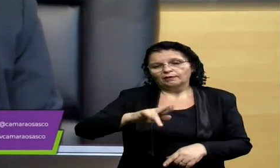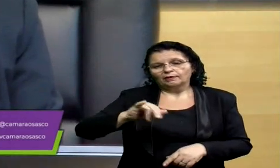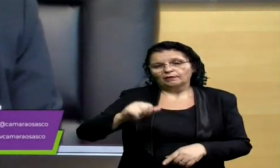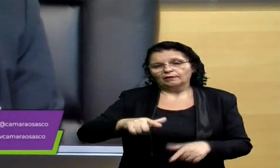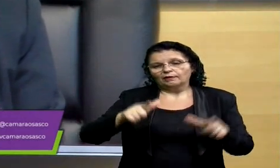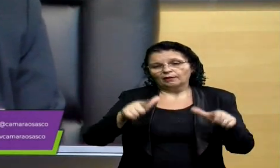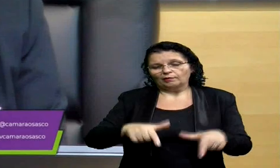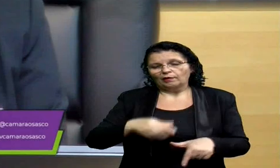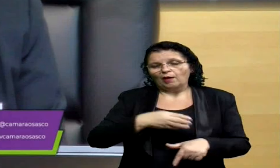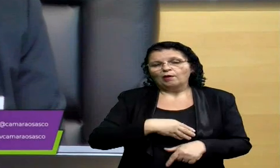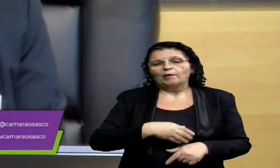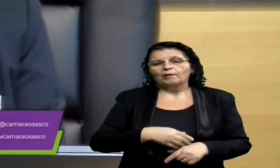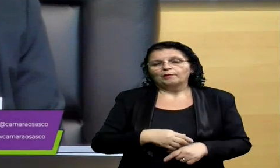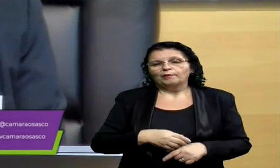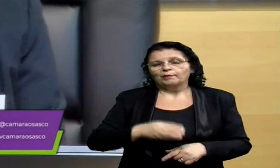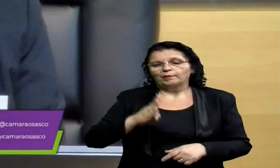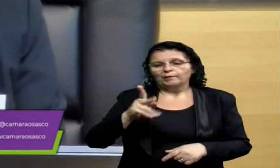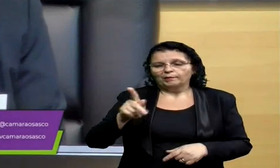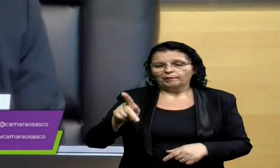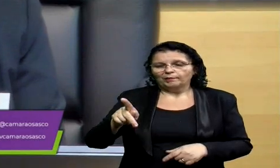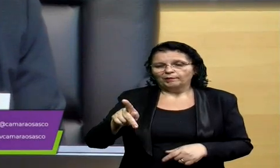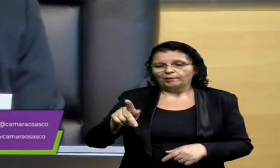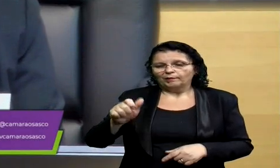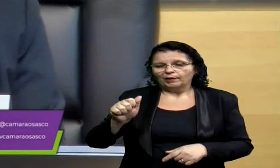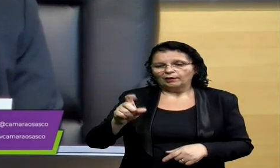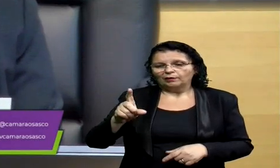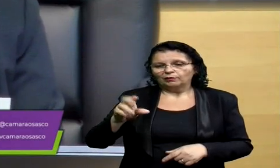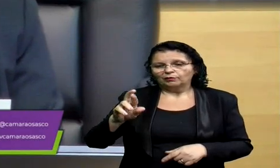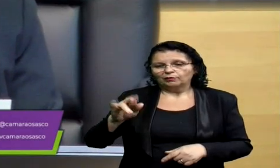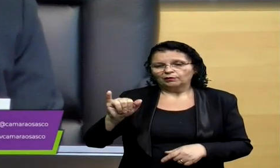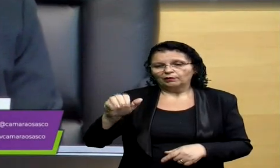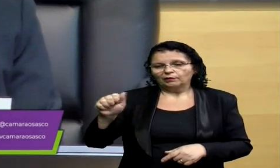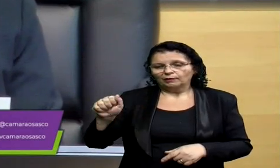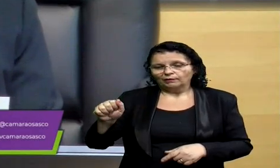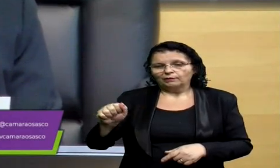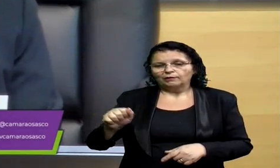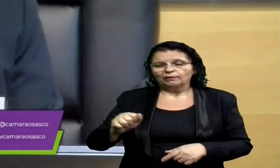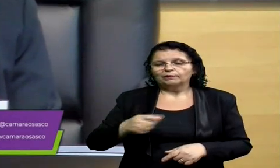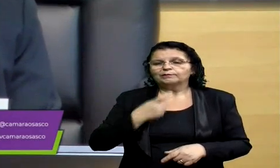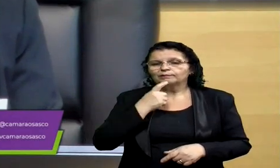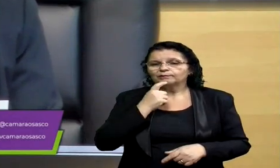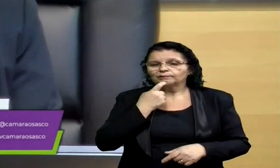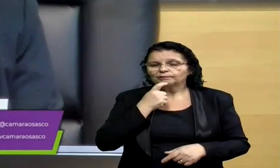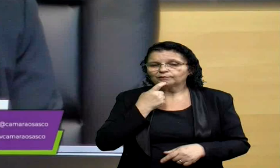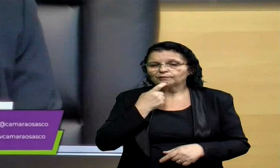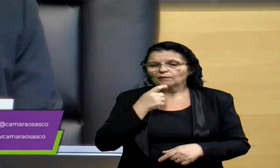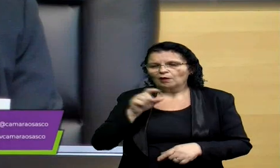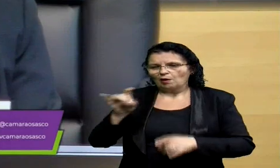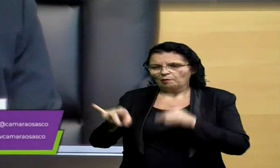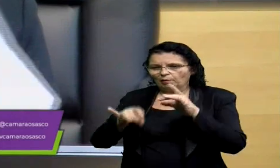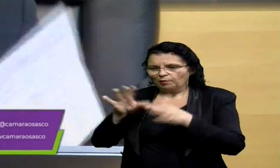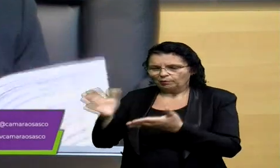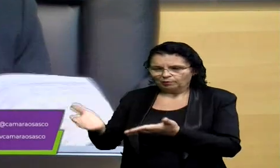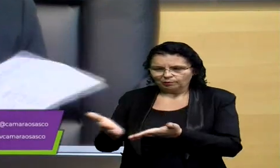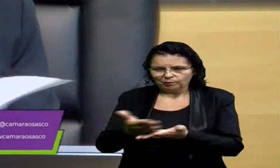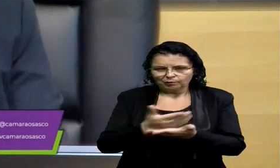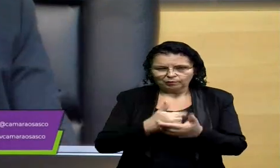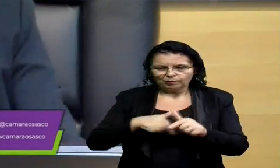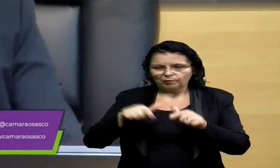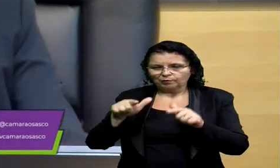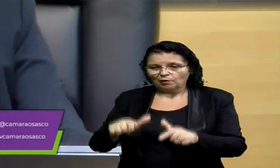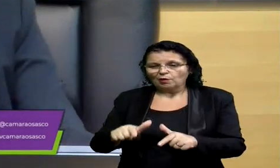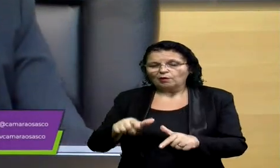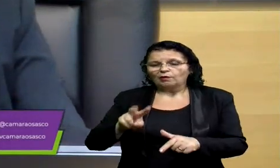Padroeira indicação do vereador Batista comunidade que solicita a retirada de resíduos do Vila menque da Rua Maria